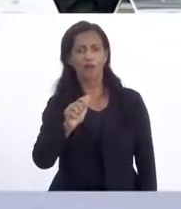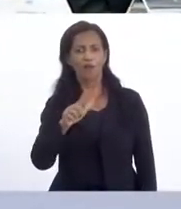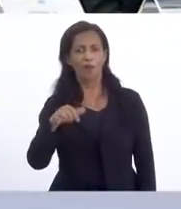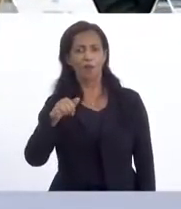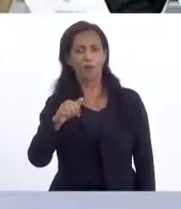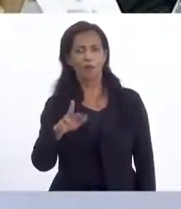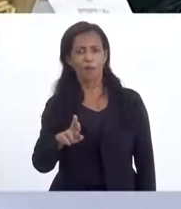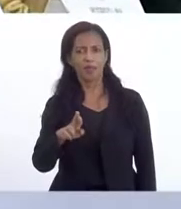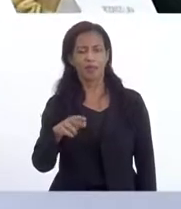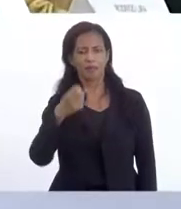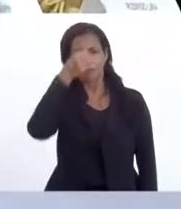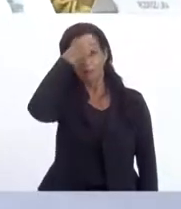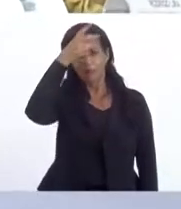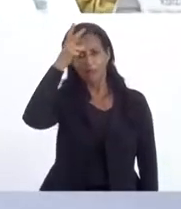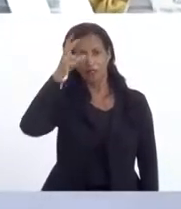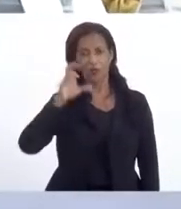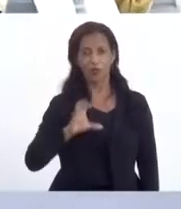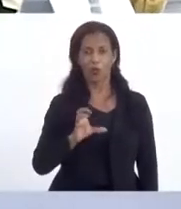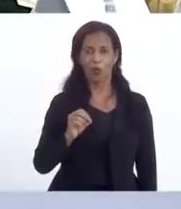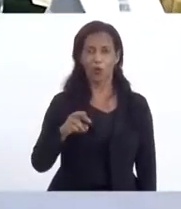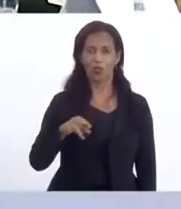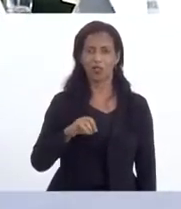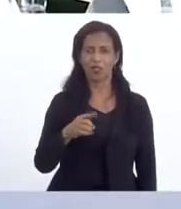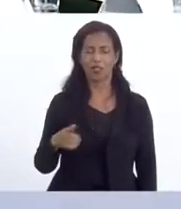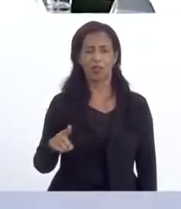Lessa, prefeito de Conceição de Macabu.